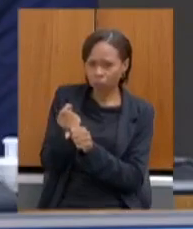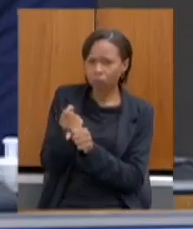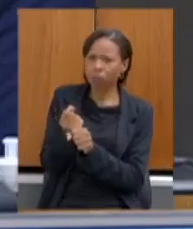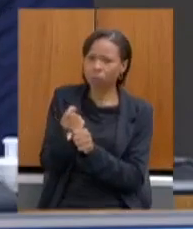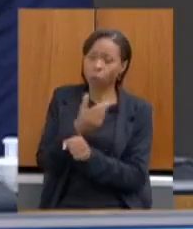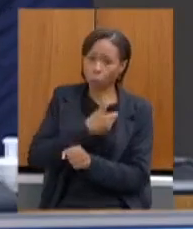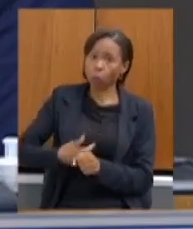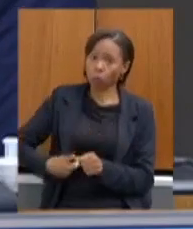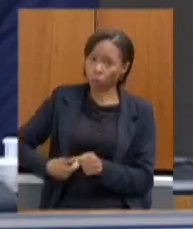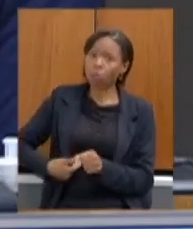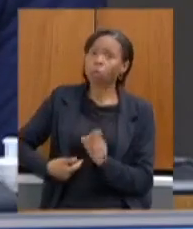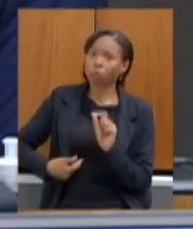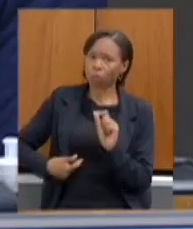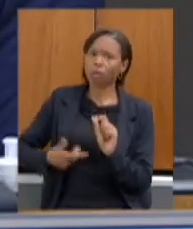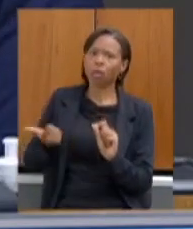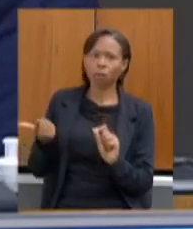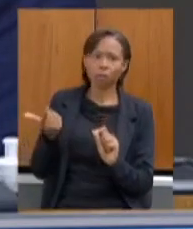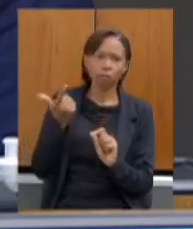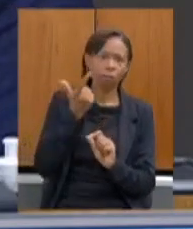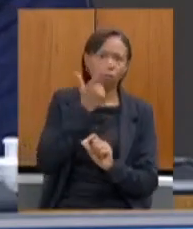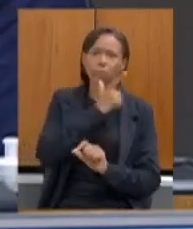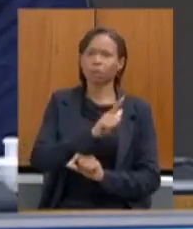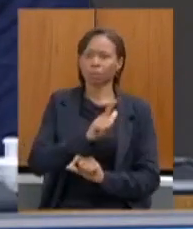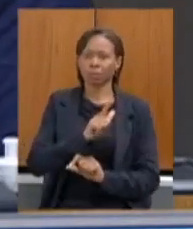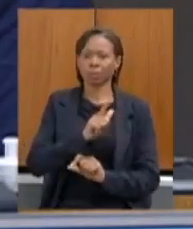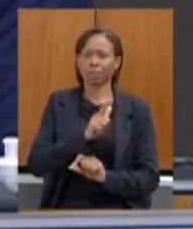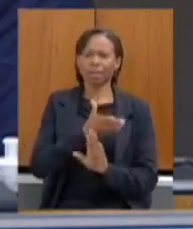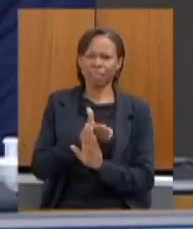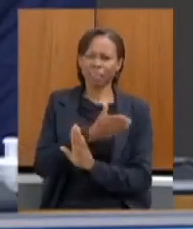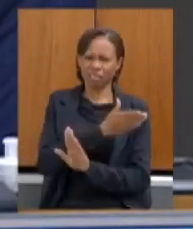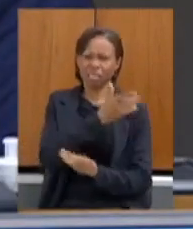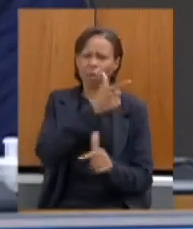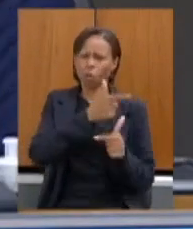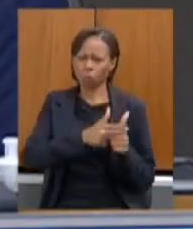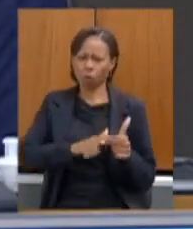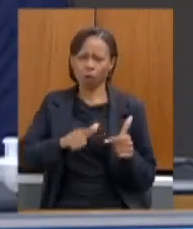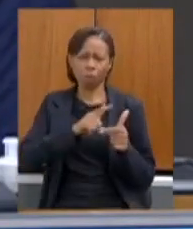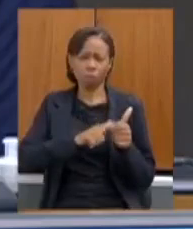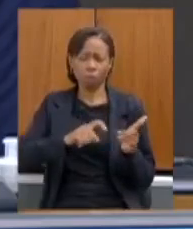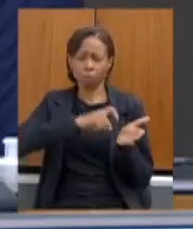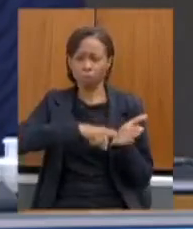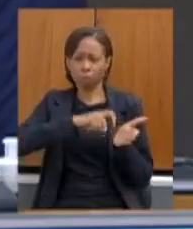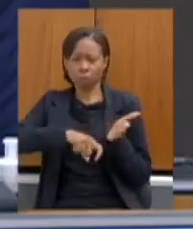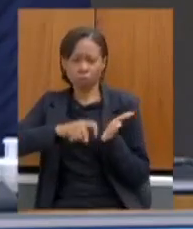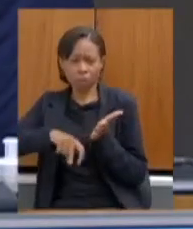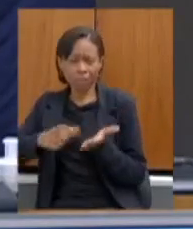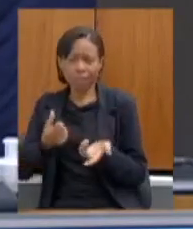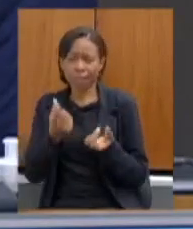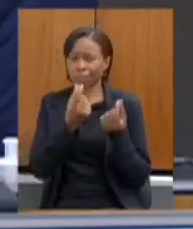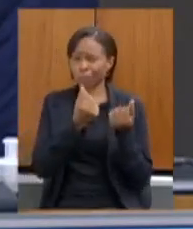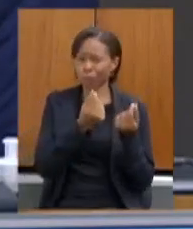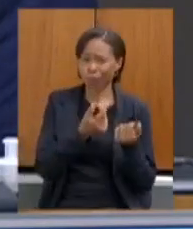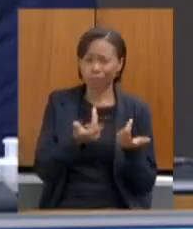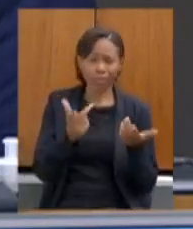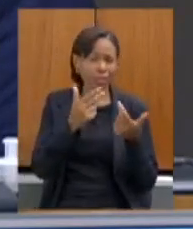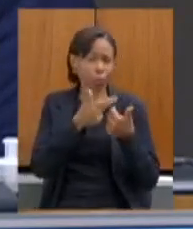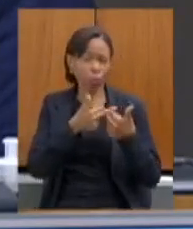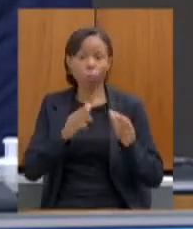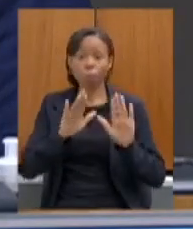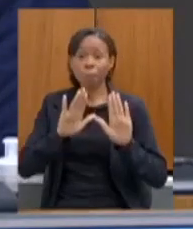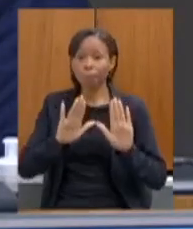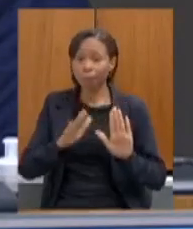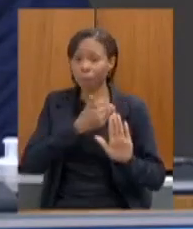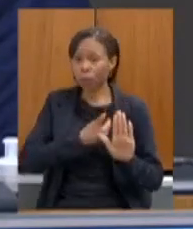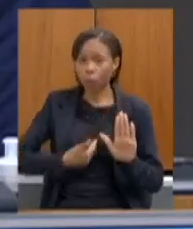dizer que sim. Mesmo com toda a crise fiscal passada pelo nosso Estado durante todo esse momento, o Governo Estadual não atrasou uma parcela